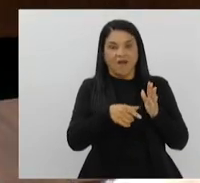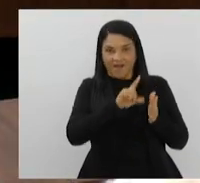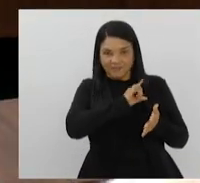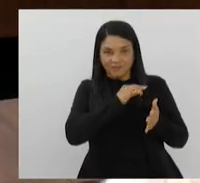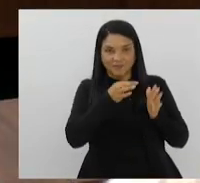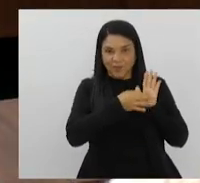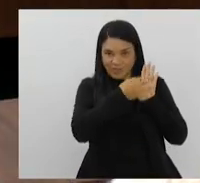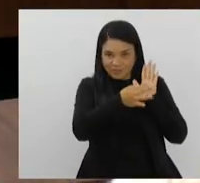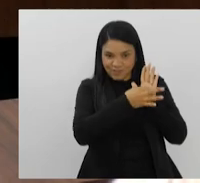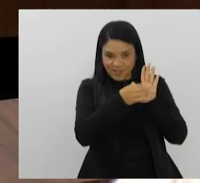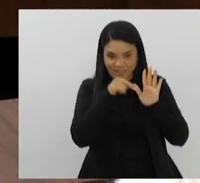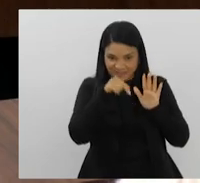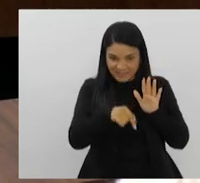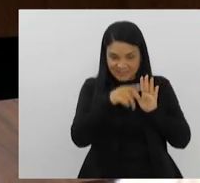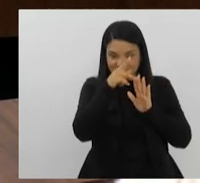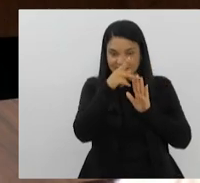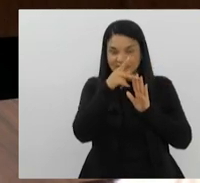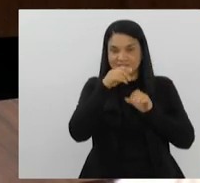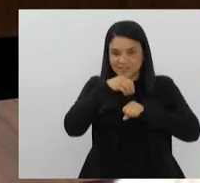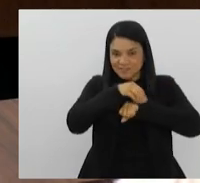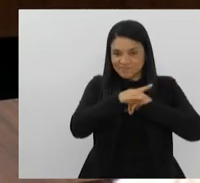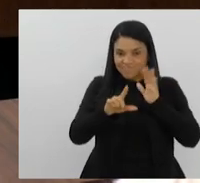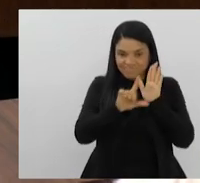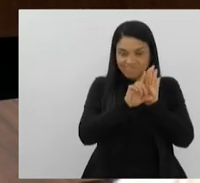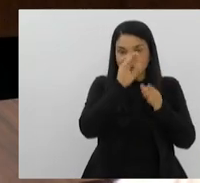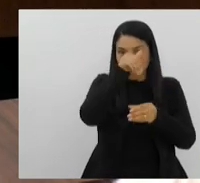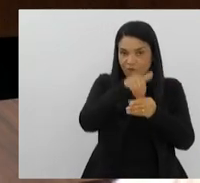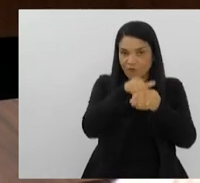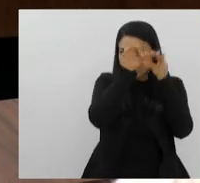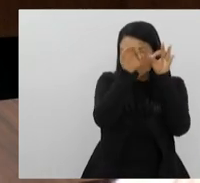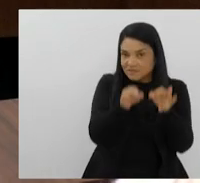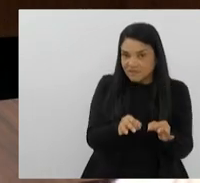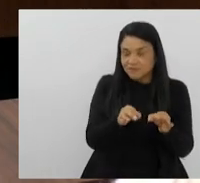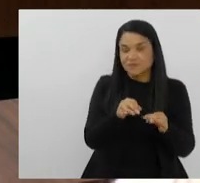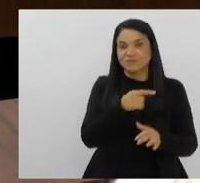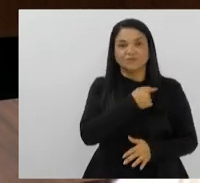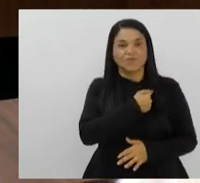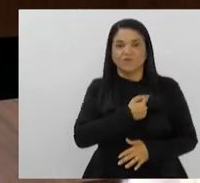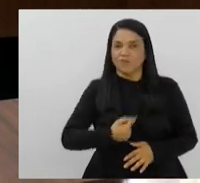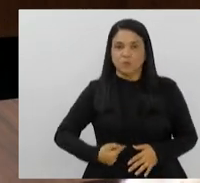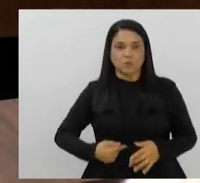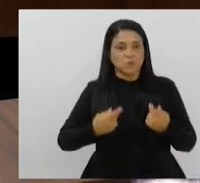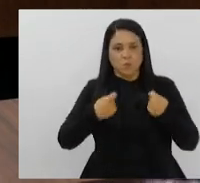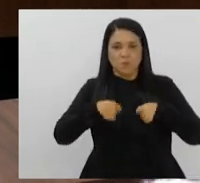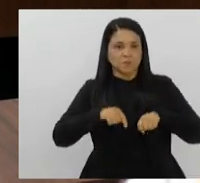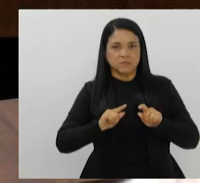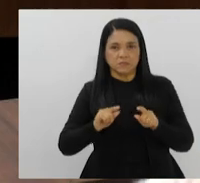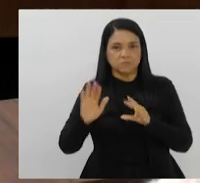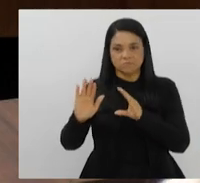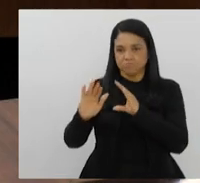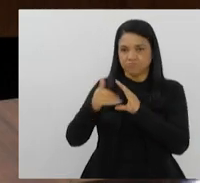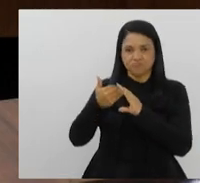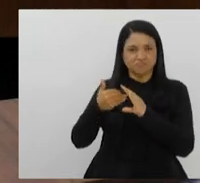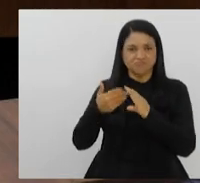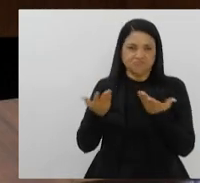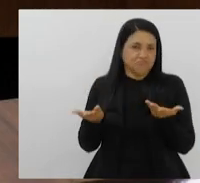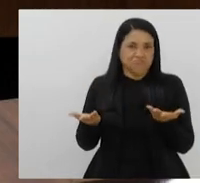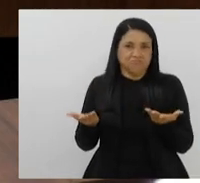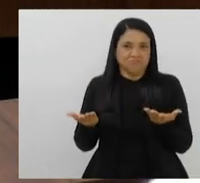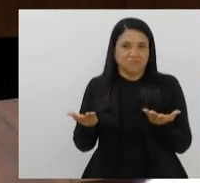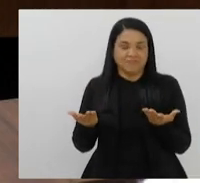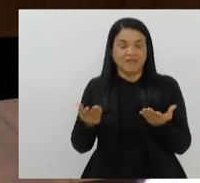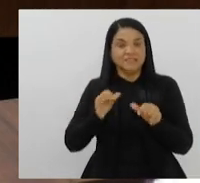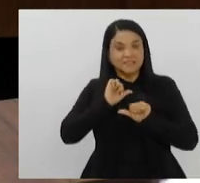nesta, o voto está correto. O governador não precisa mandar mensagem para nada disso. Correto.